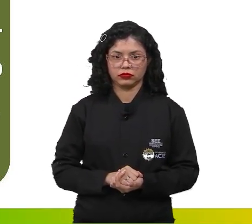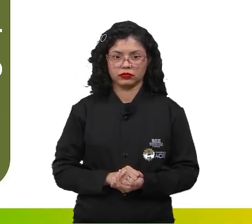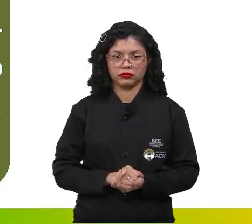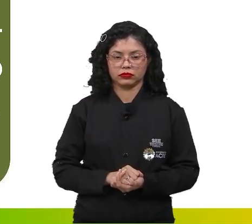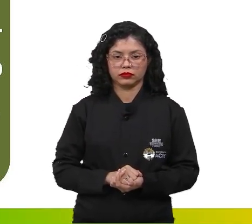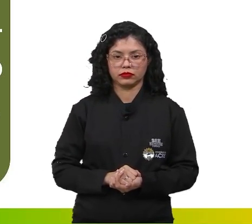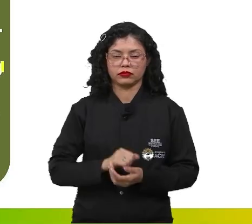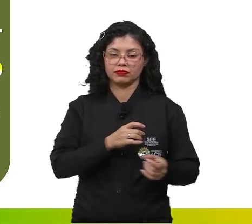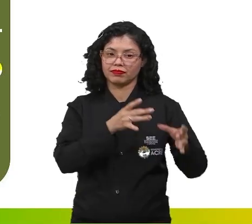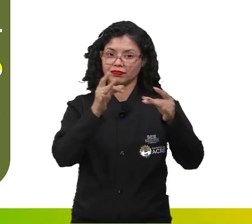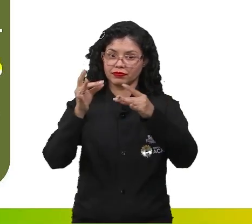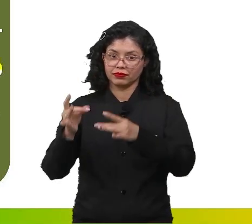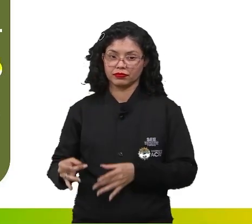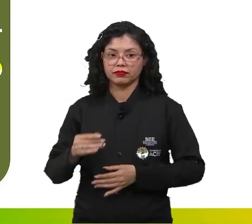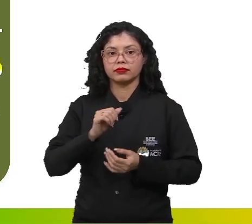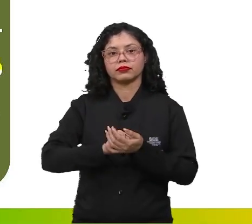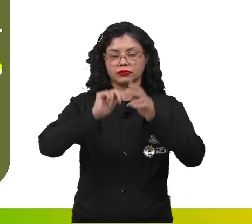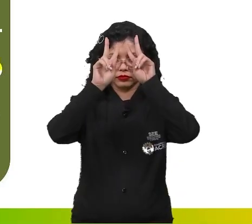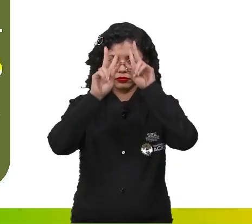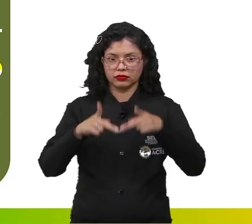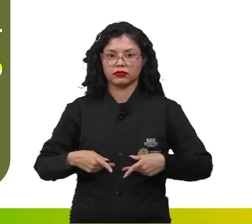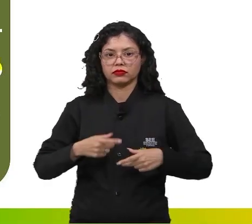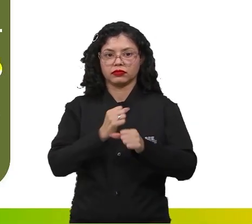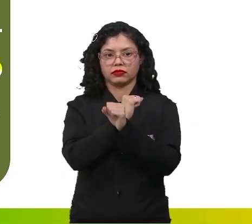ao tráfico